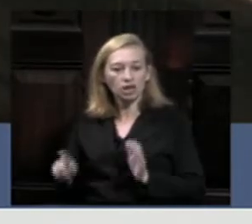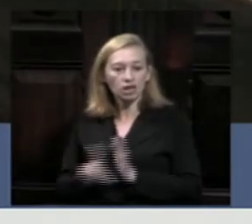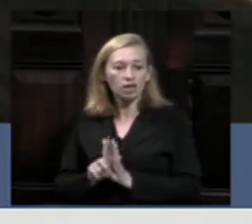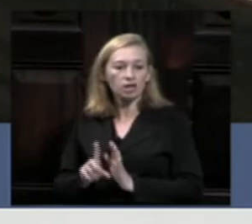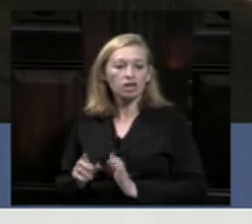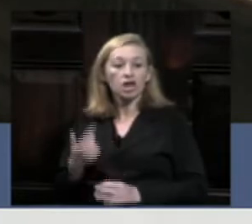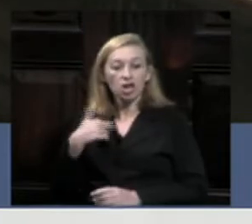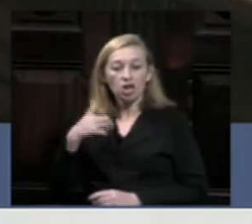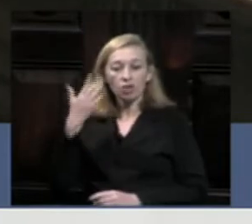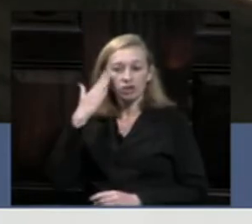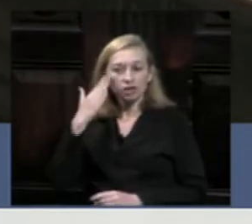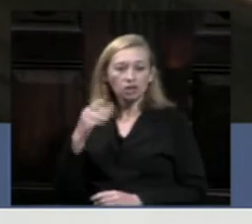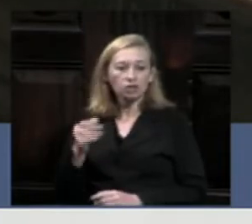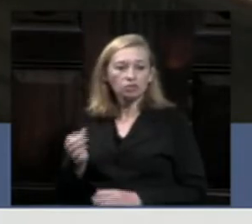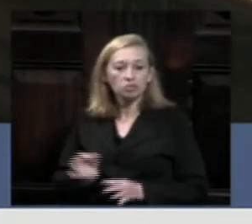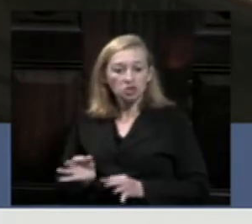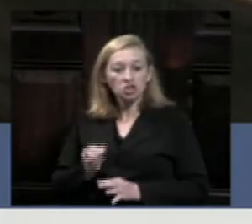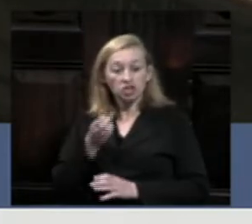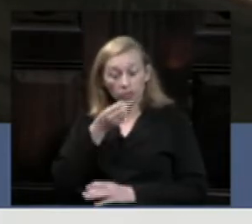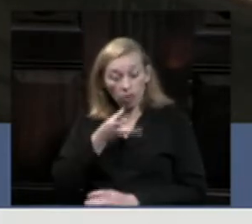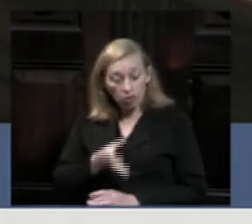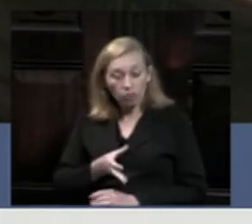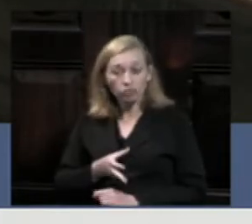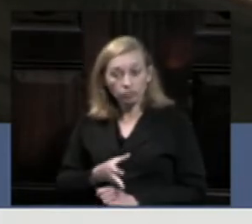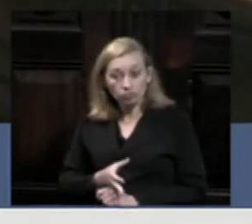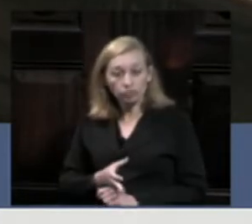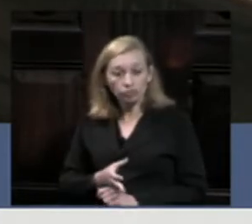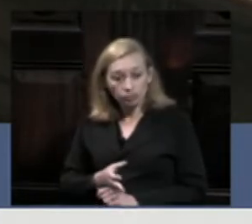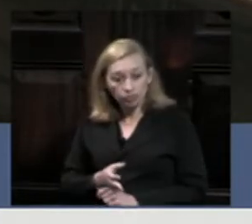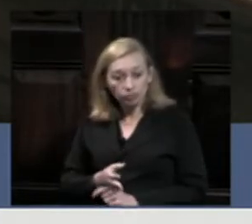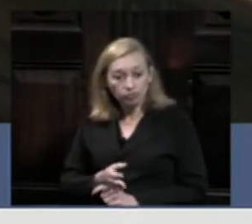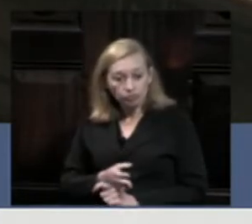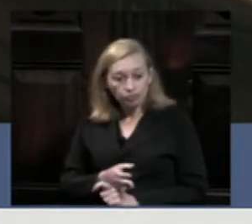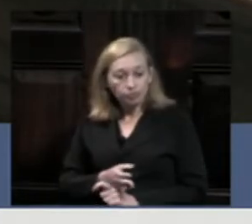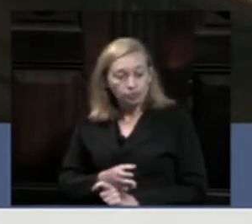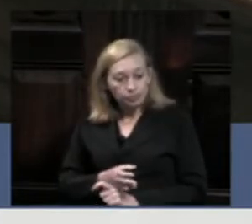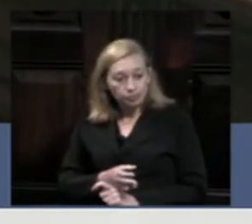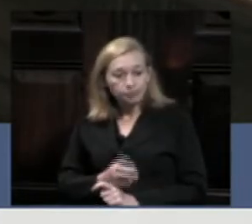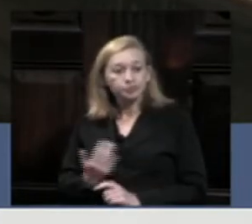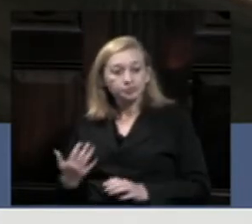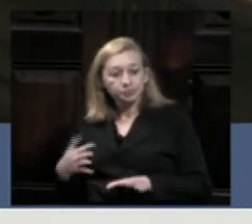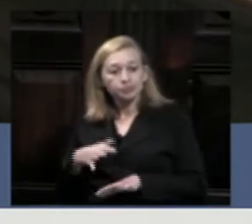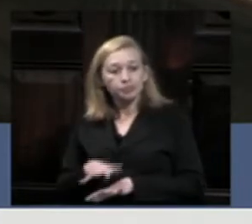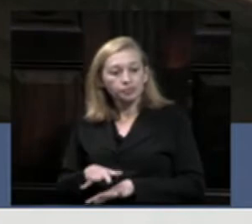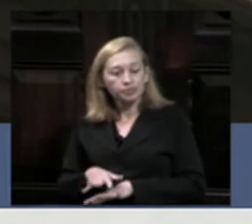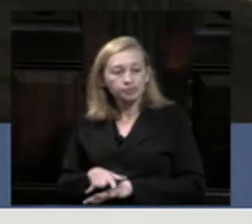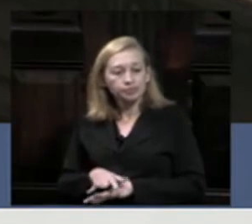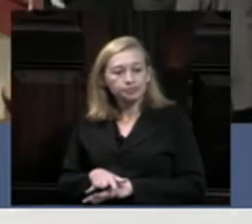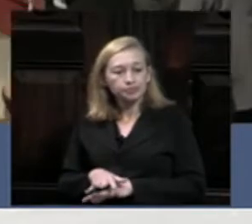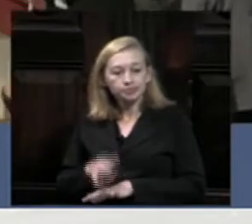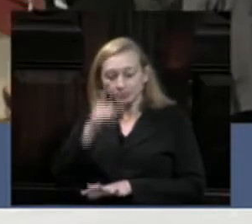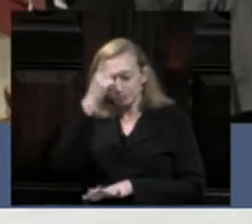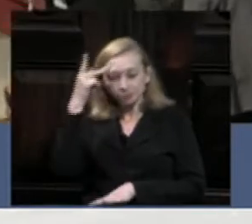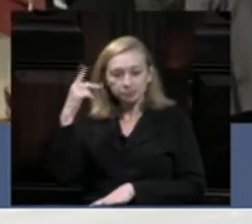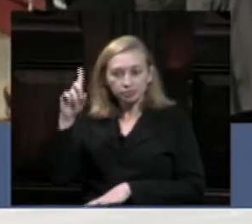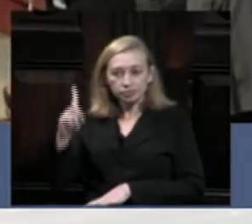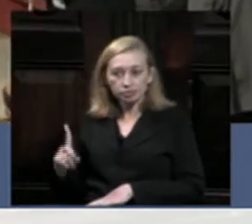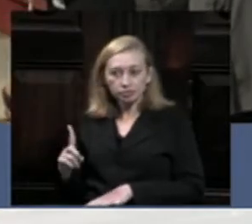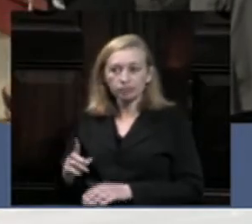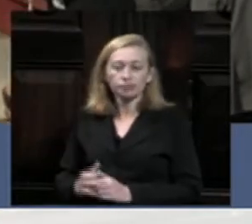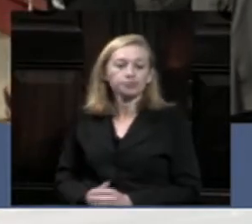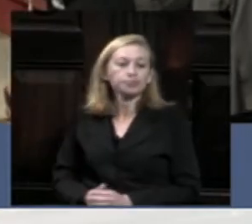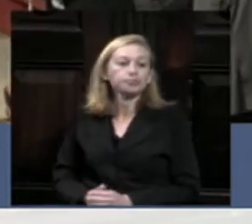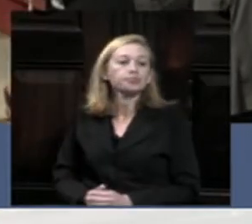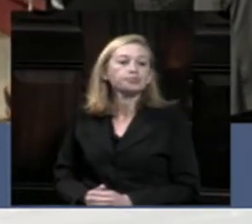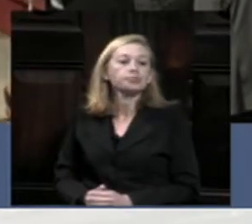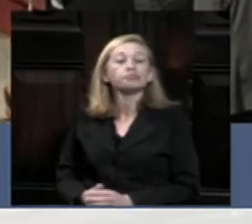o projeto é bom, deputado Márcio Pacheco. O projeto é bom do ponto de vista da inclusão da pessoa com deficiência.